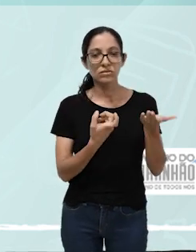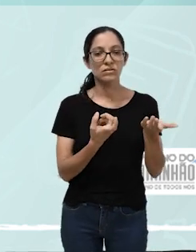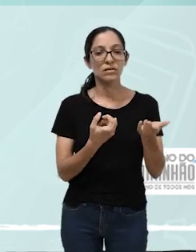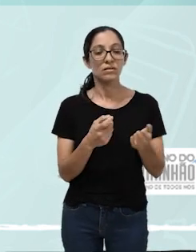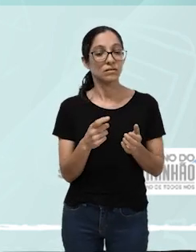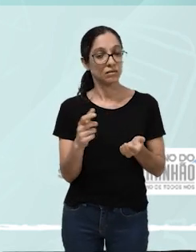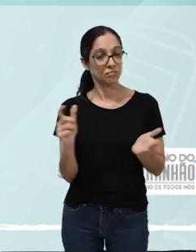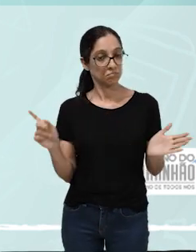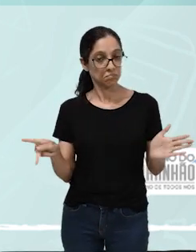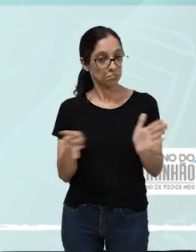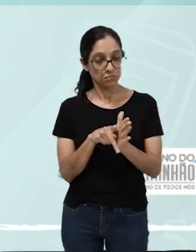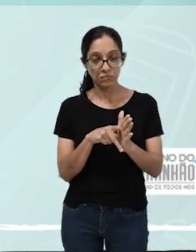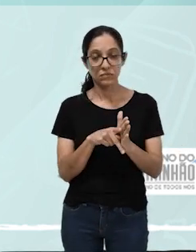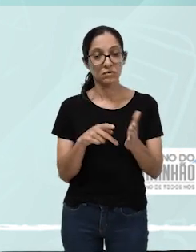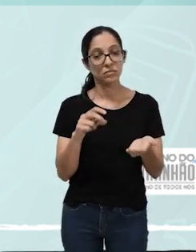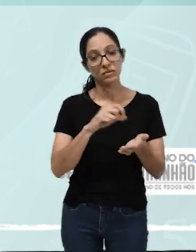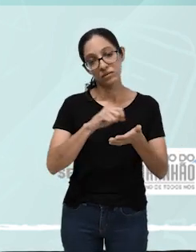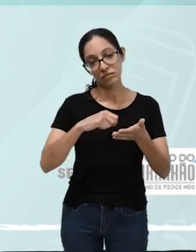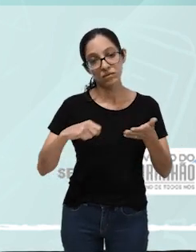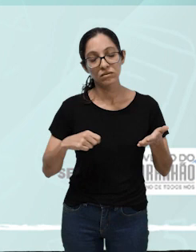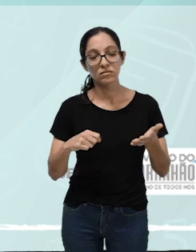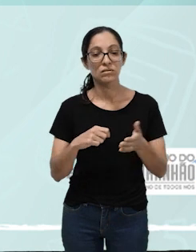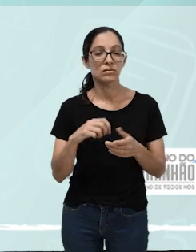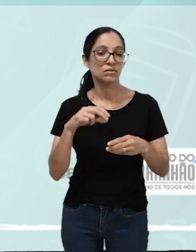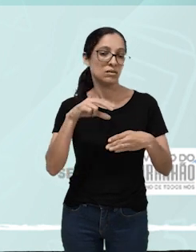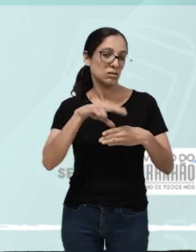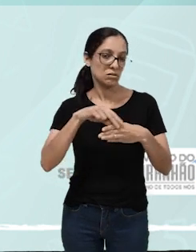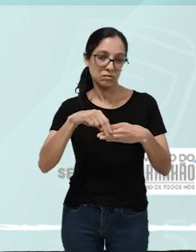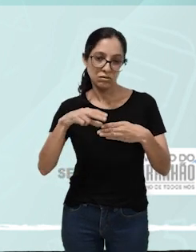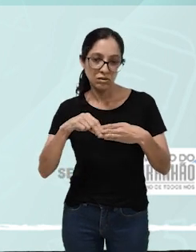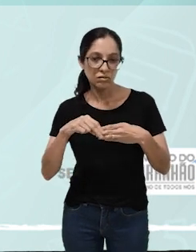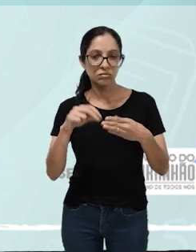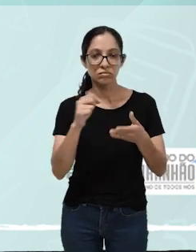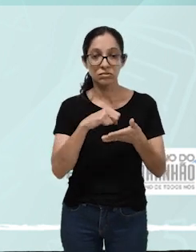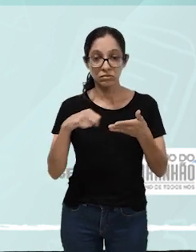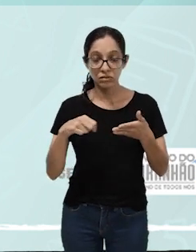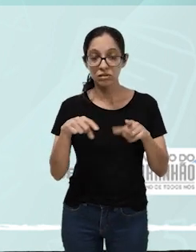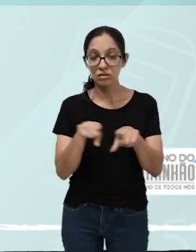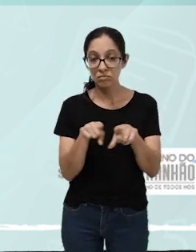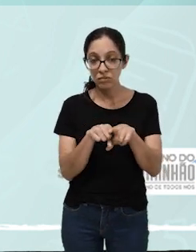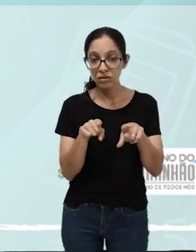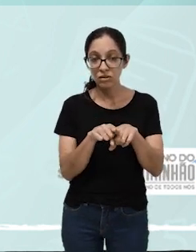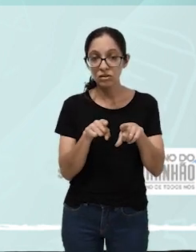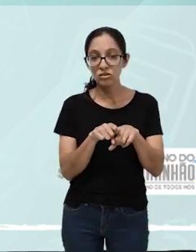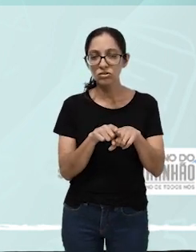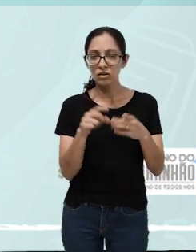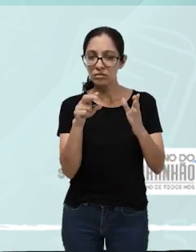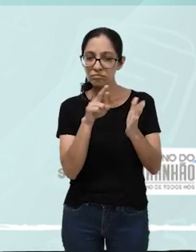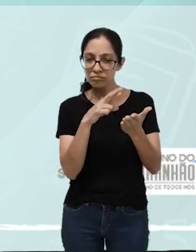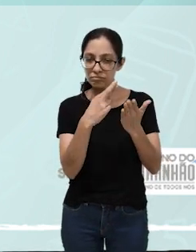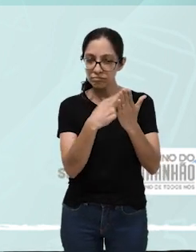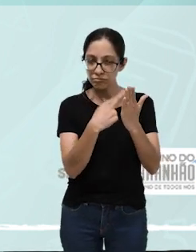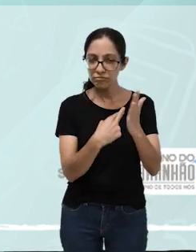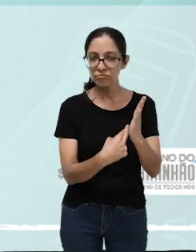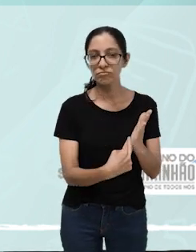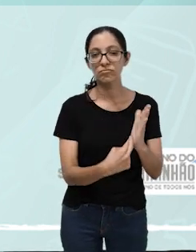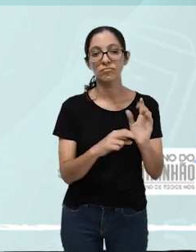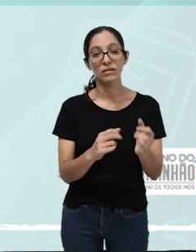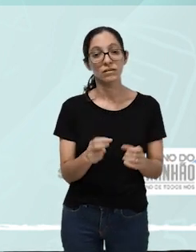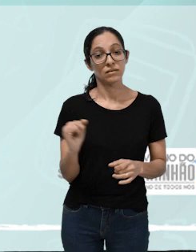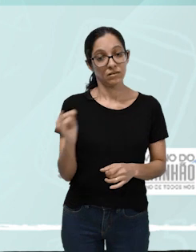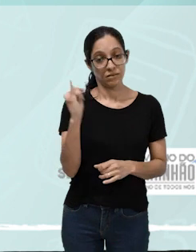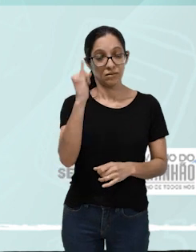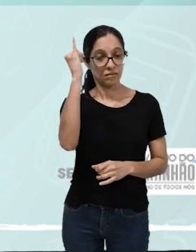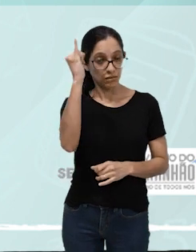literatura de cordel são escritos de acordo com uma estrutura ritmada e pré-estabelecida essa é uma parte muito